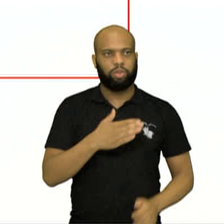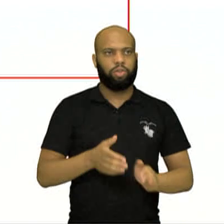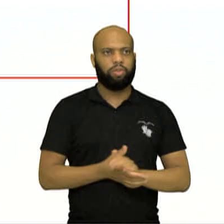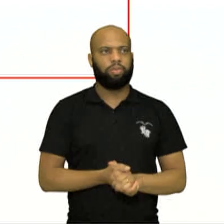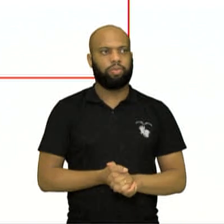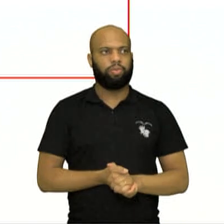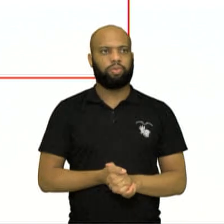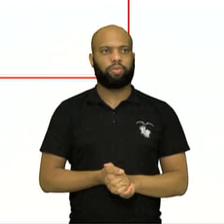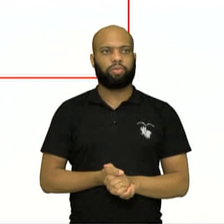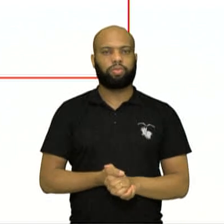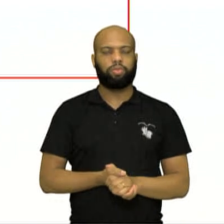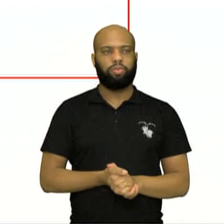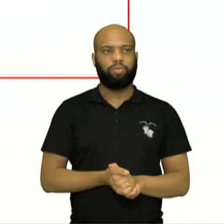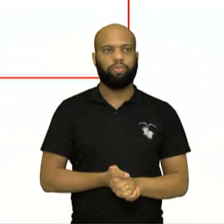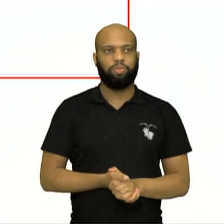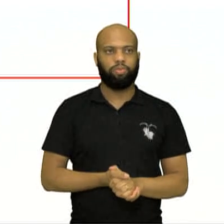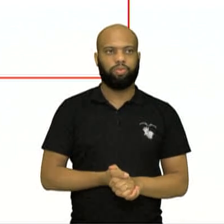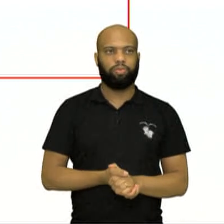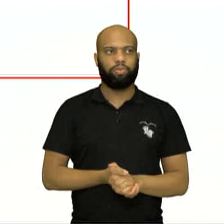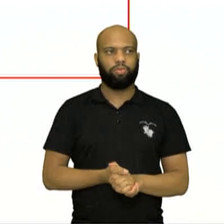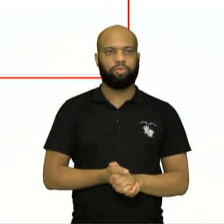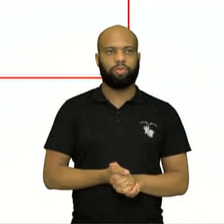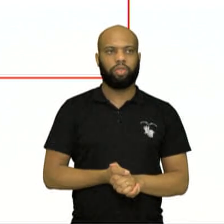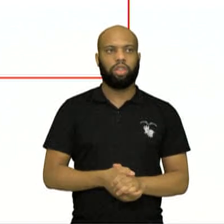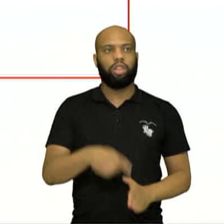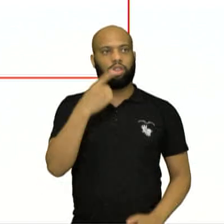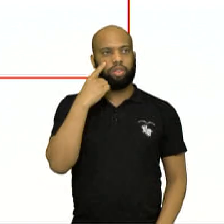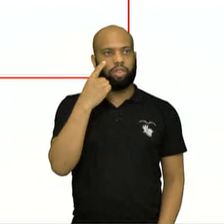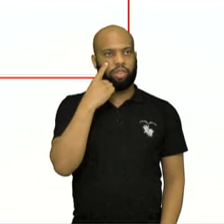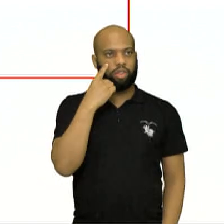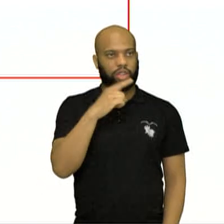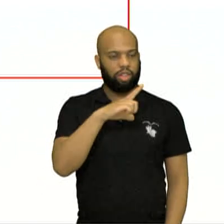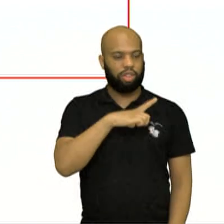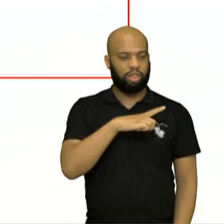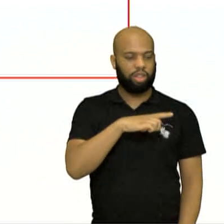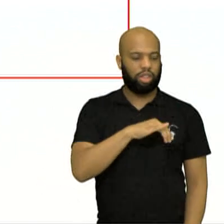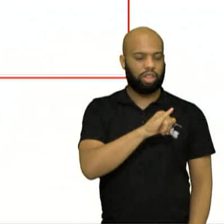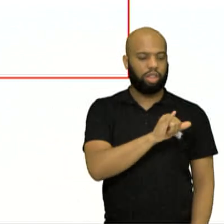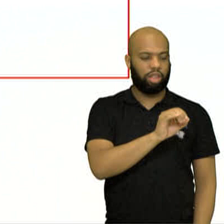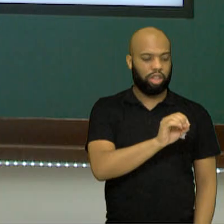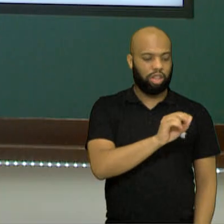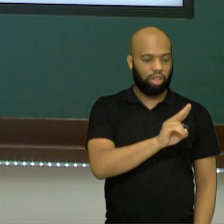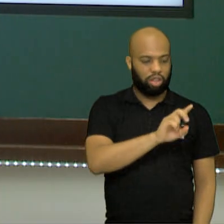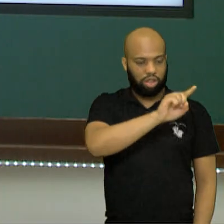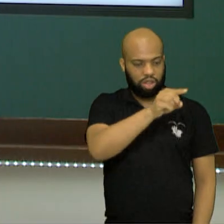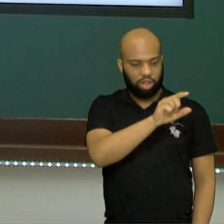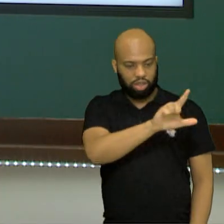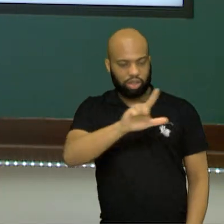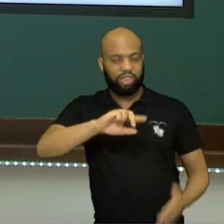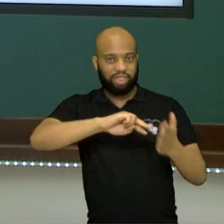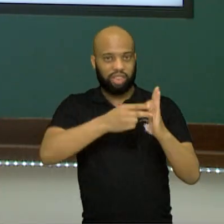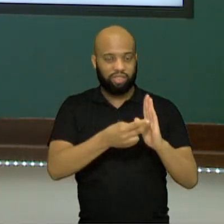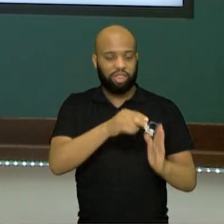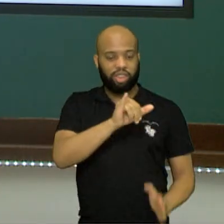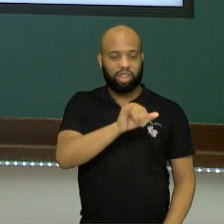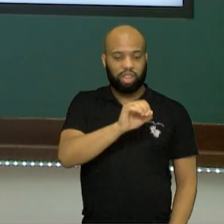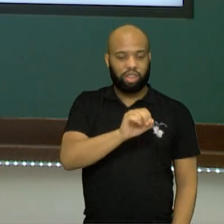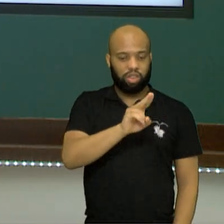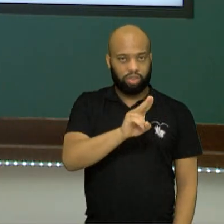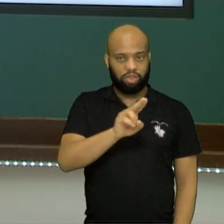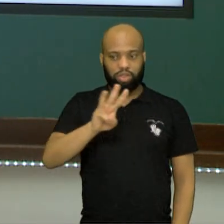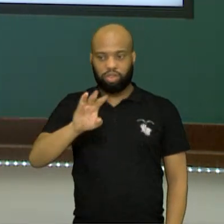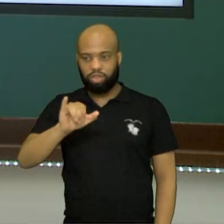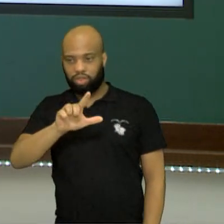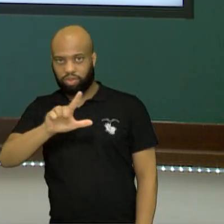temos o futuro com will. You é igual a you will, você será sempre o